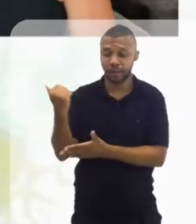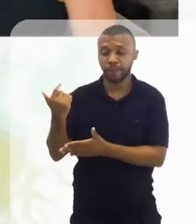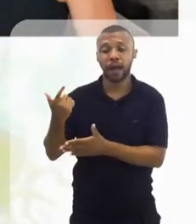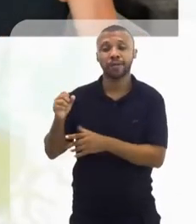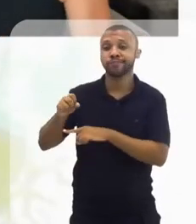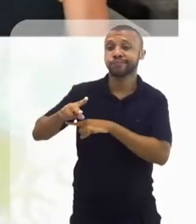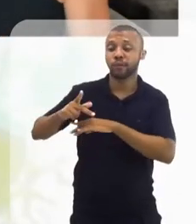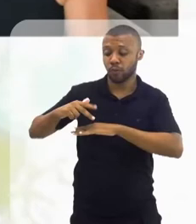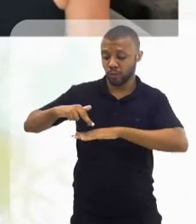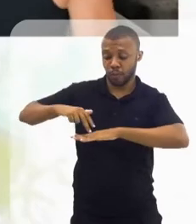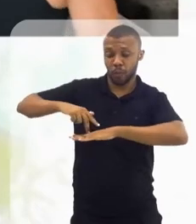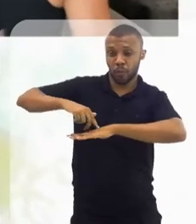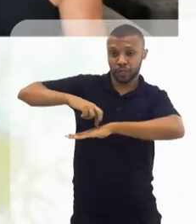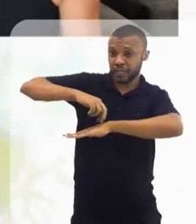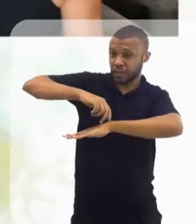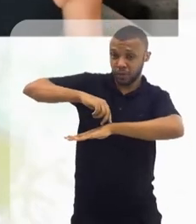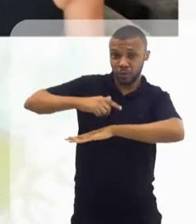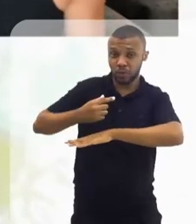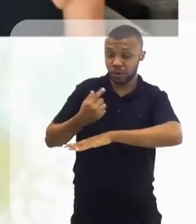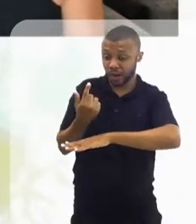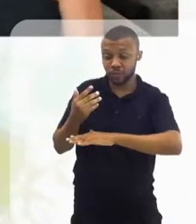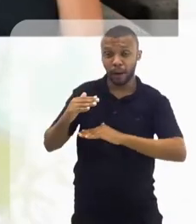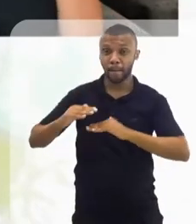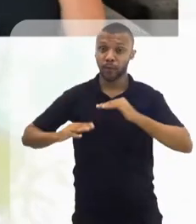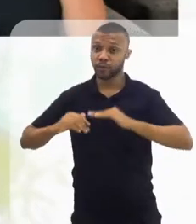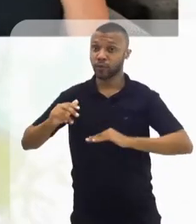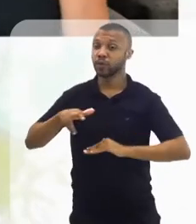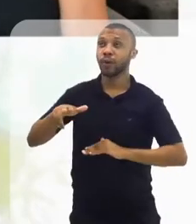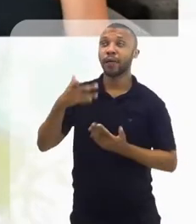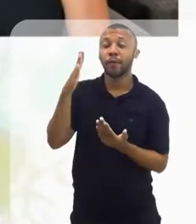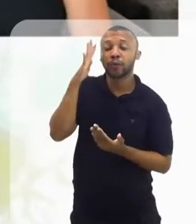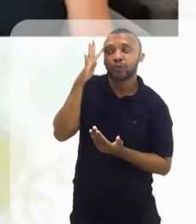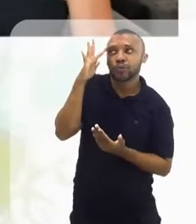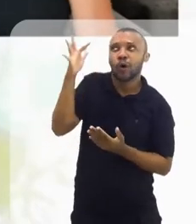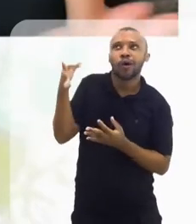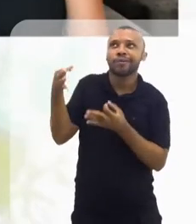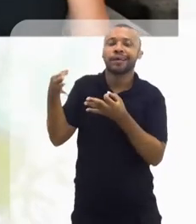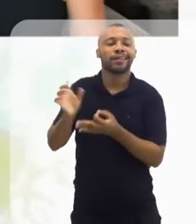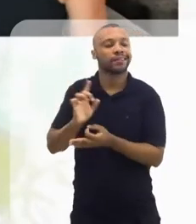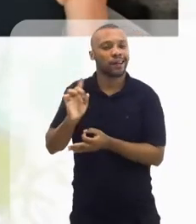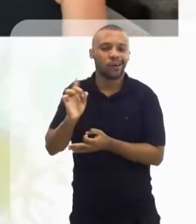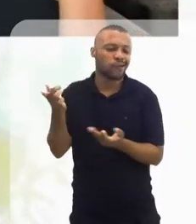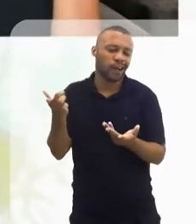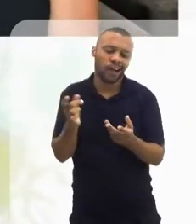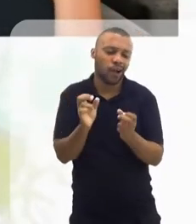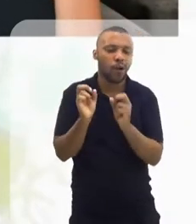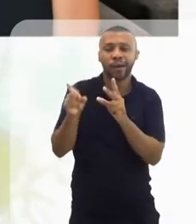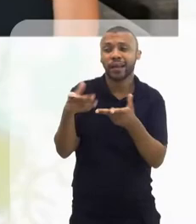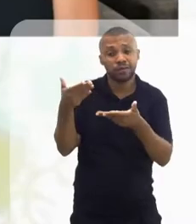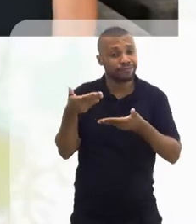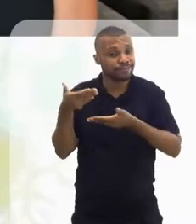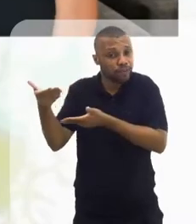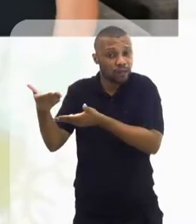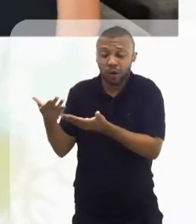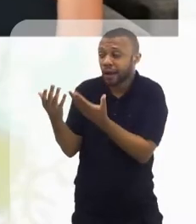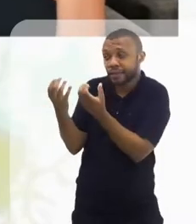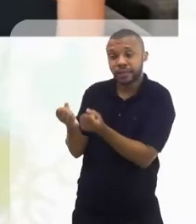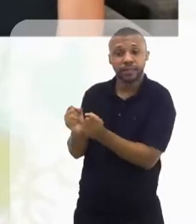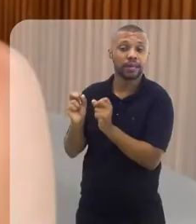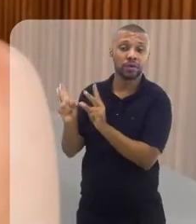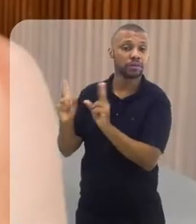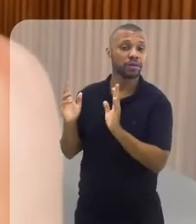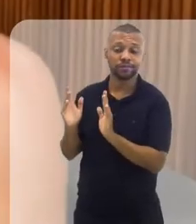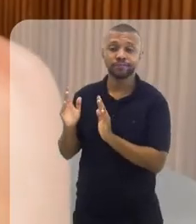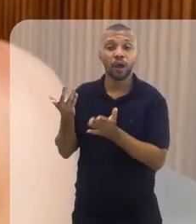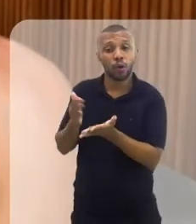ser modelo, que também não era uma coisa que estava nos meus planos. Foi uma surpresa. Ah, vamos embora, vamos lá, vamos participar disso.